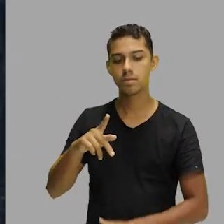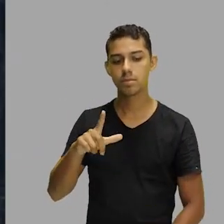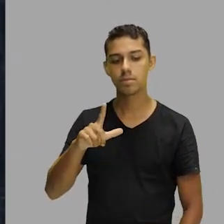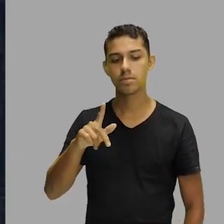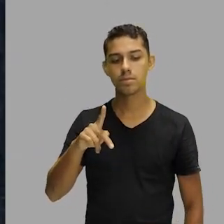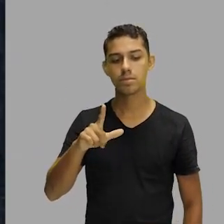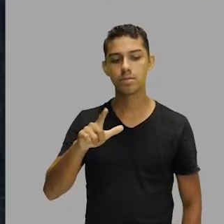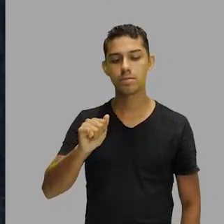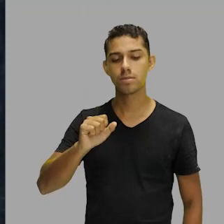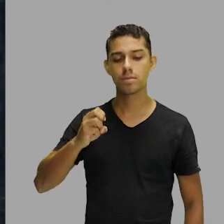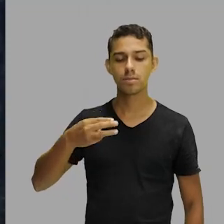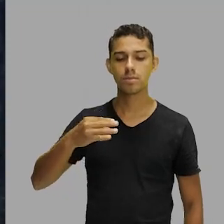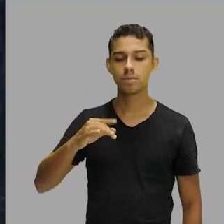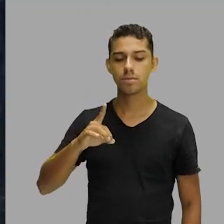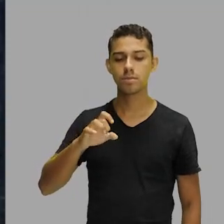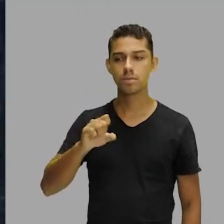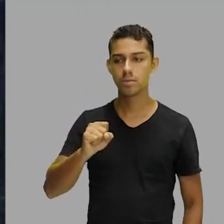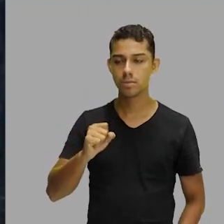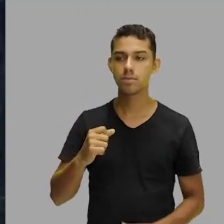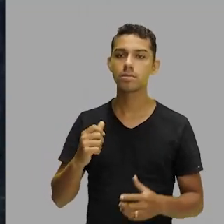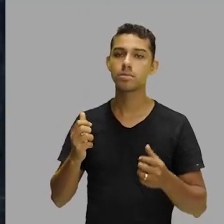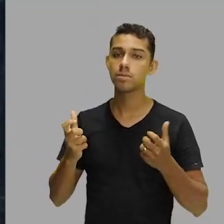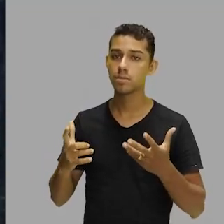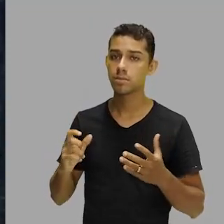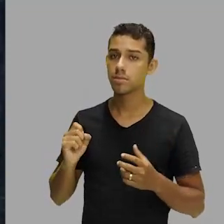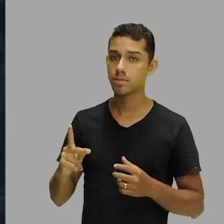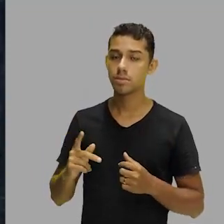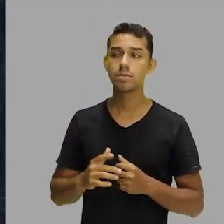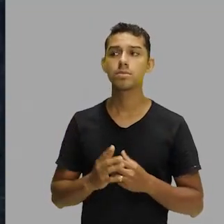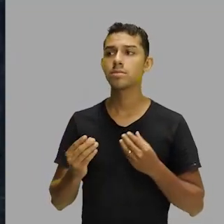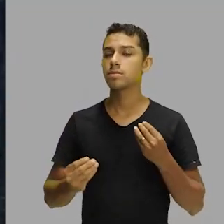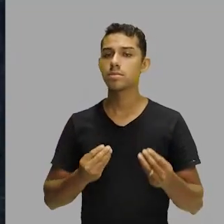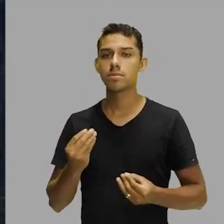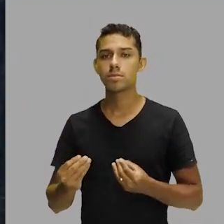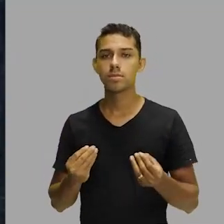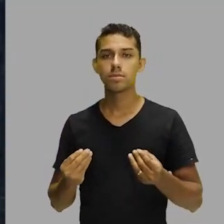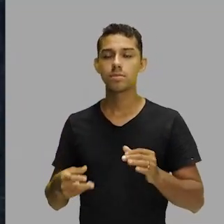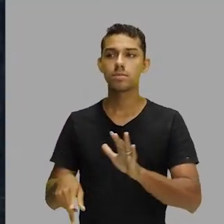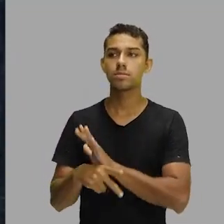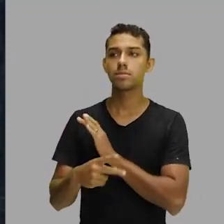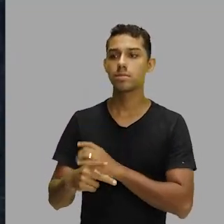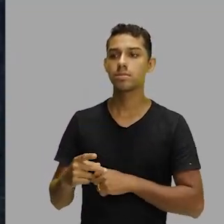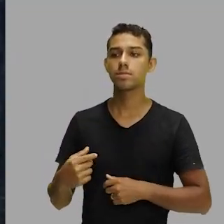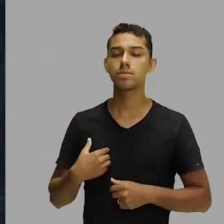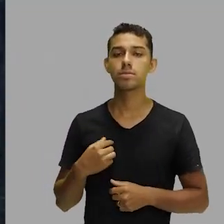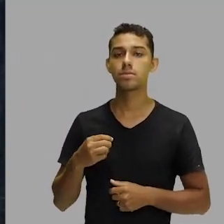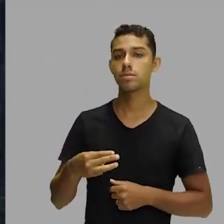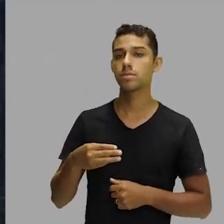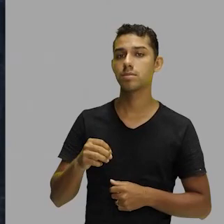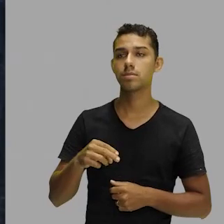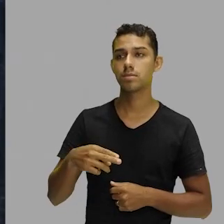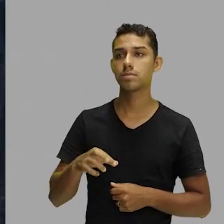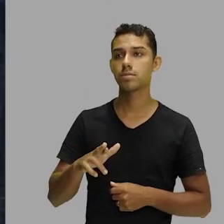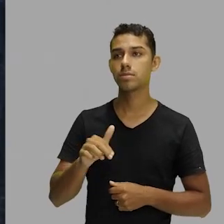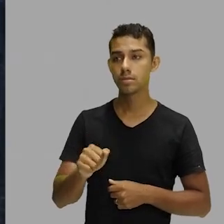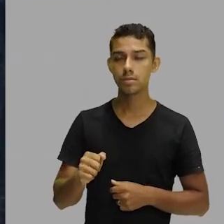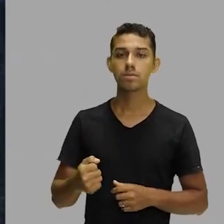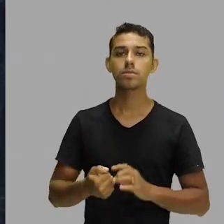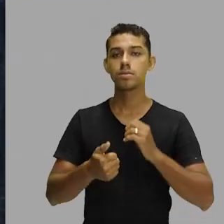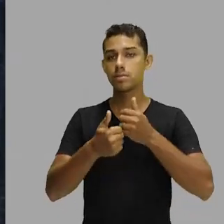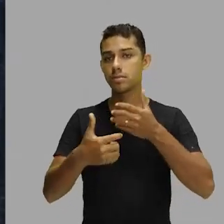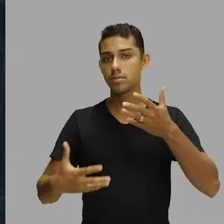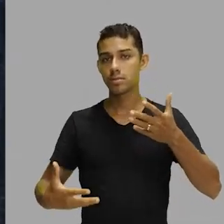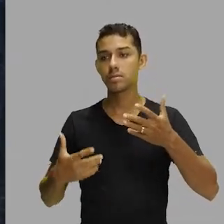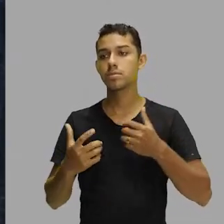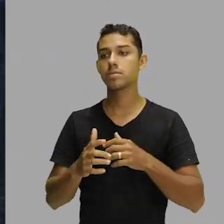aqui. Ok? Agora, como é que os indivíduos procariontes, os Monera no caso, né, eles são